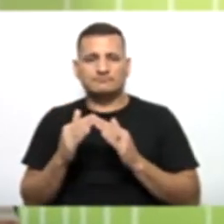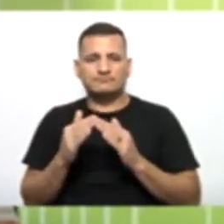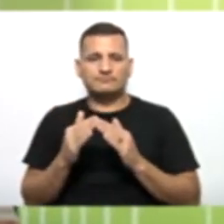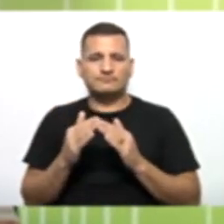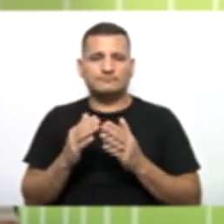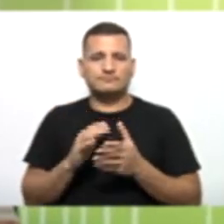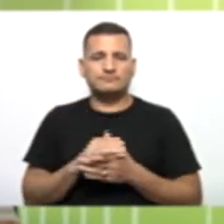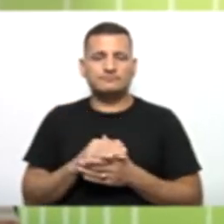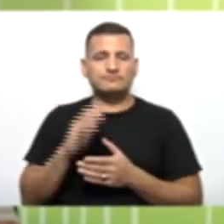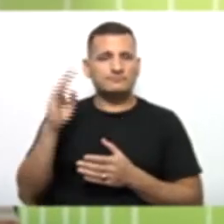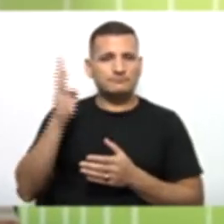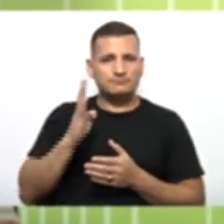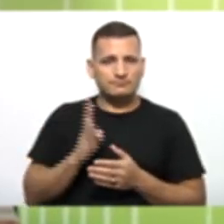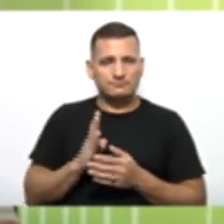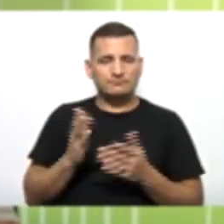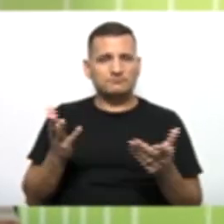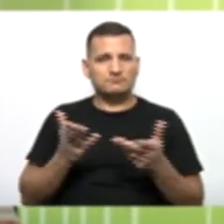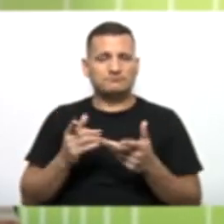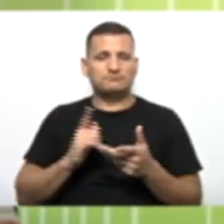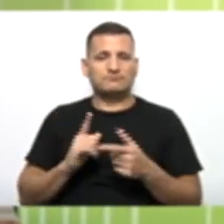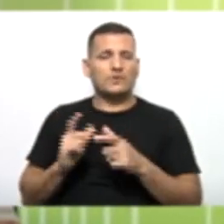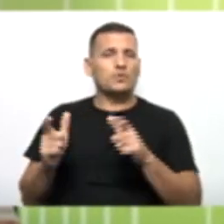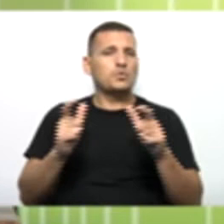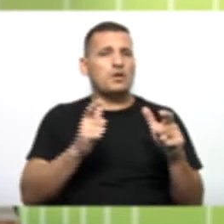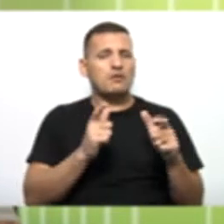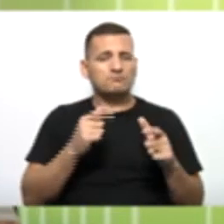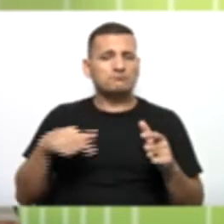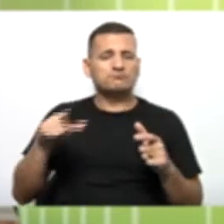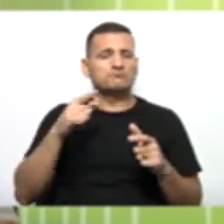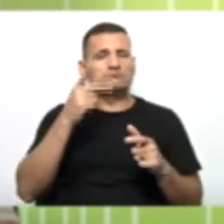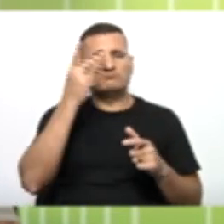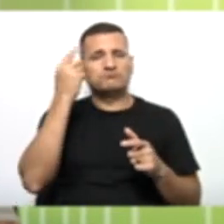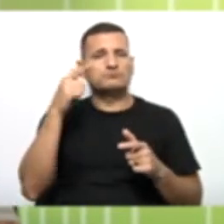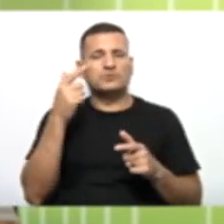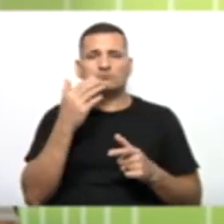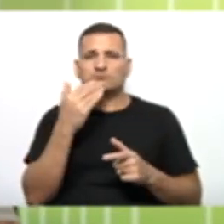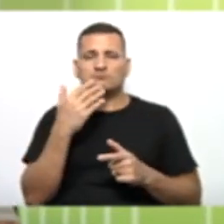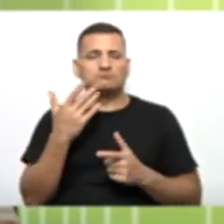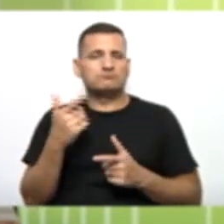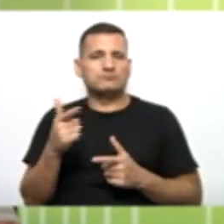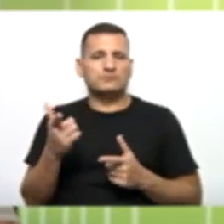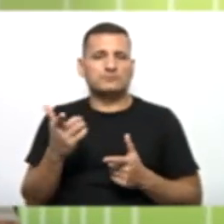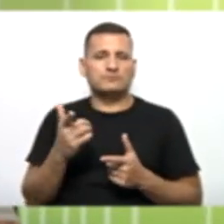Nós temos no Brasil locais onde pessoas não têm alimentos na casa.